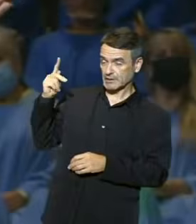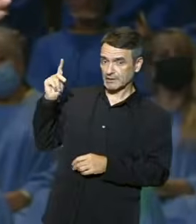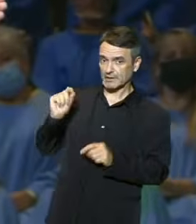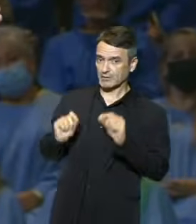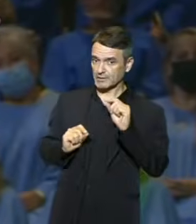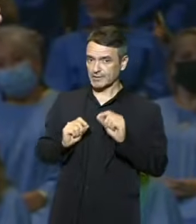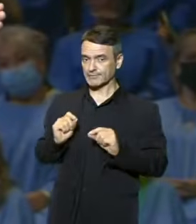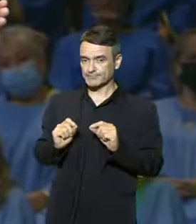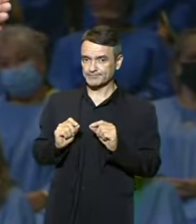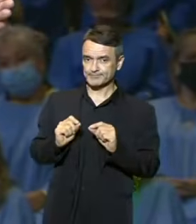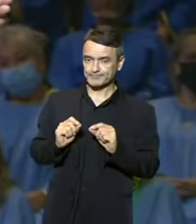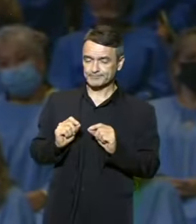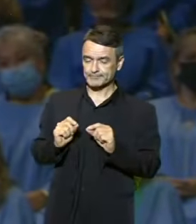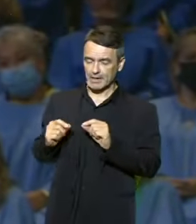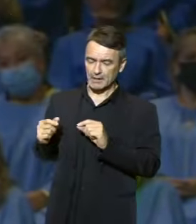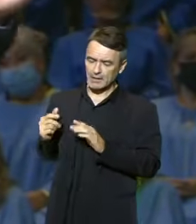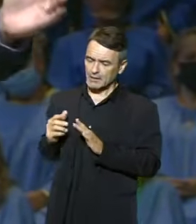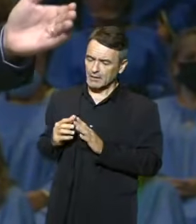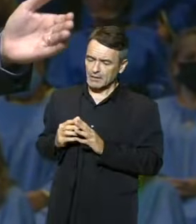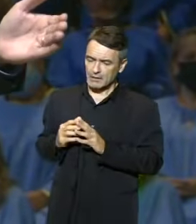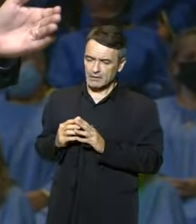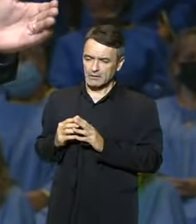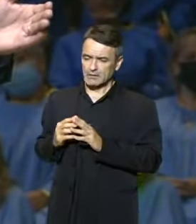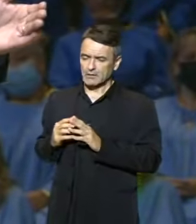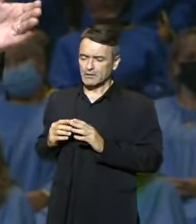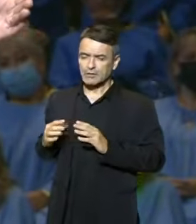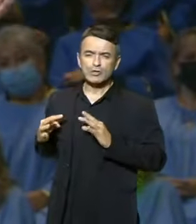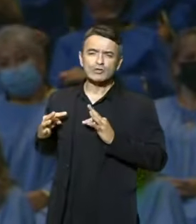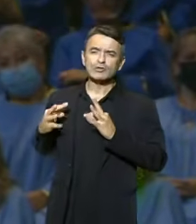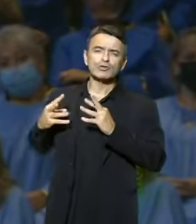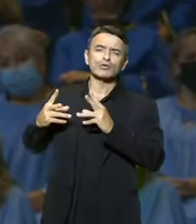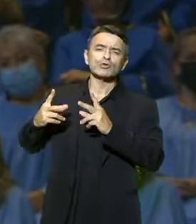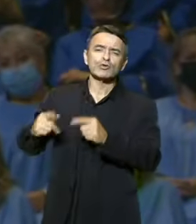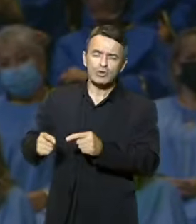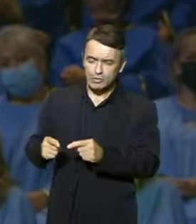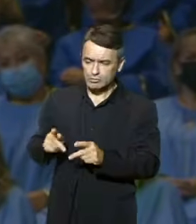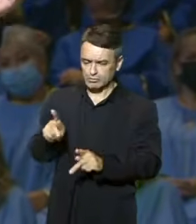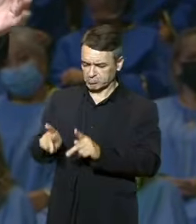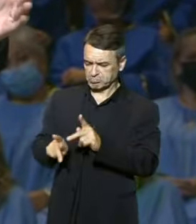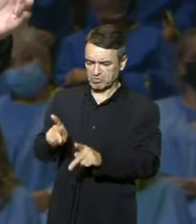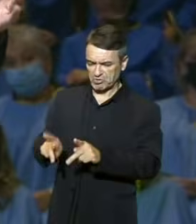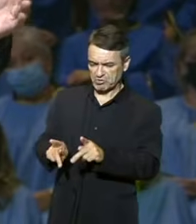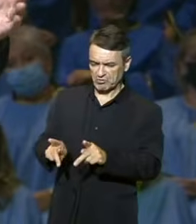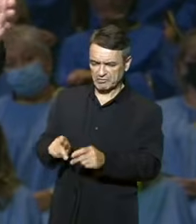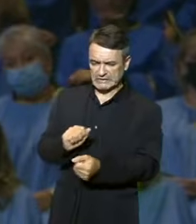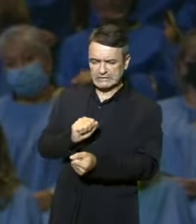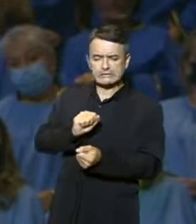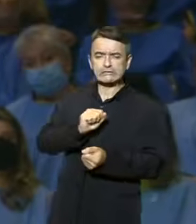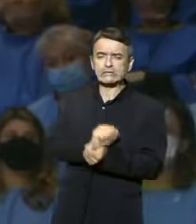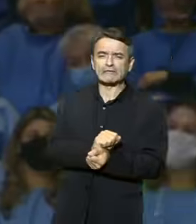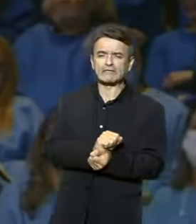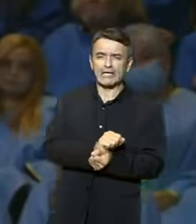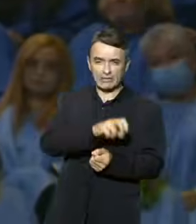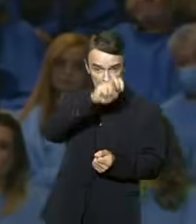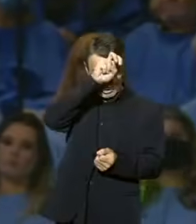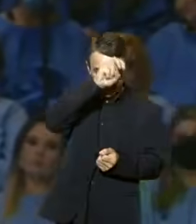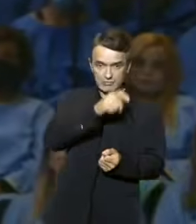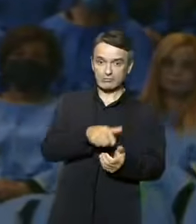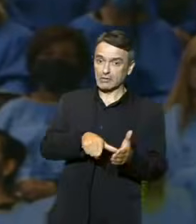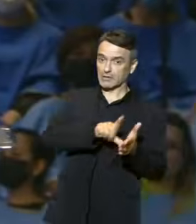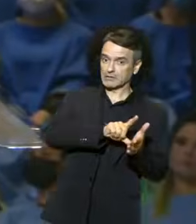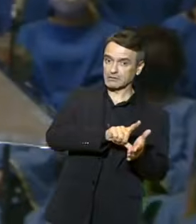a geração, todo o seu povo que está escravizado no Egito para a terra